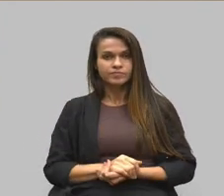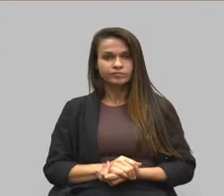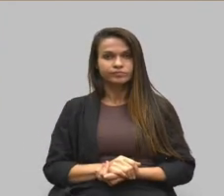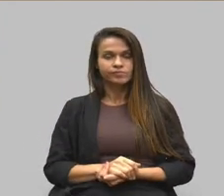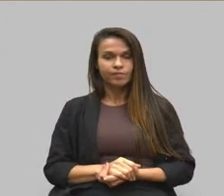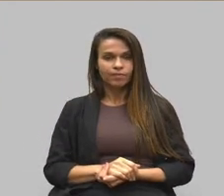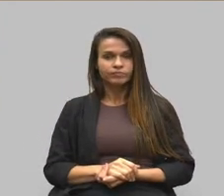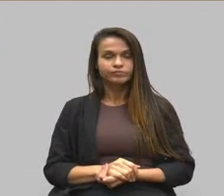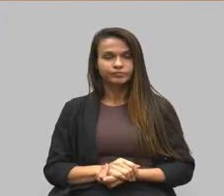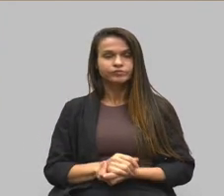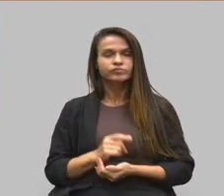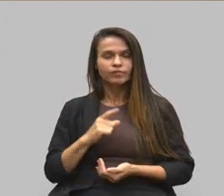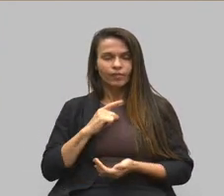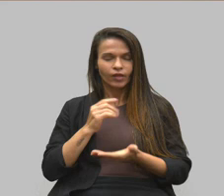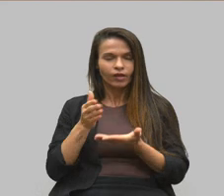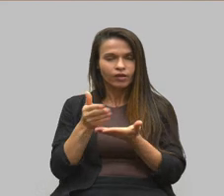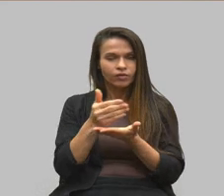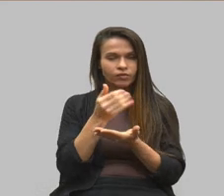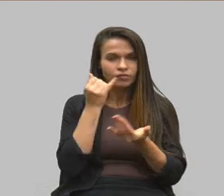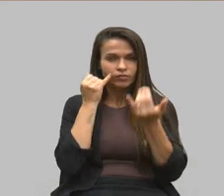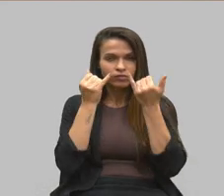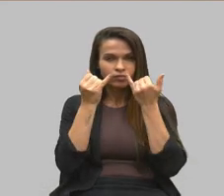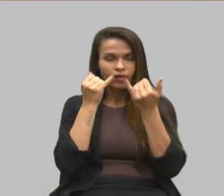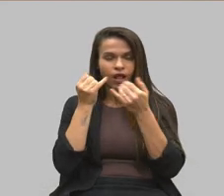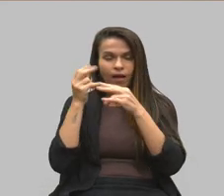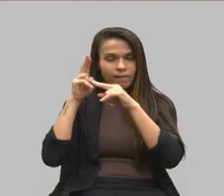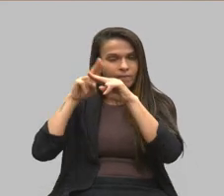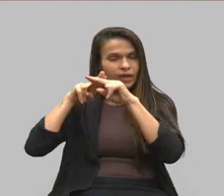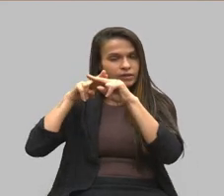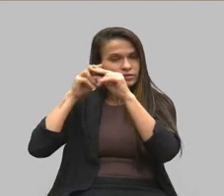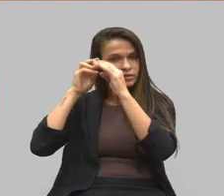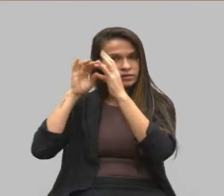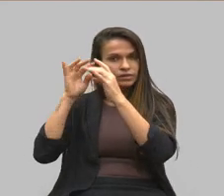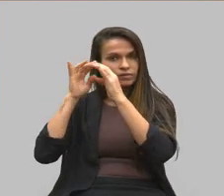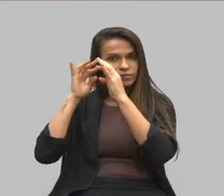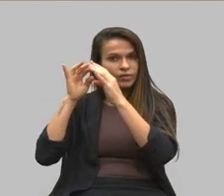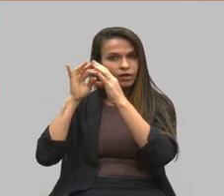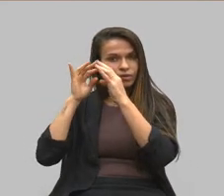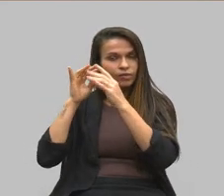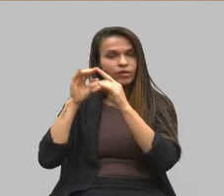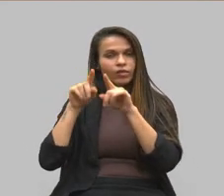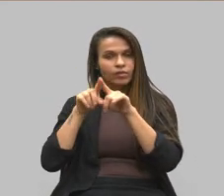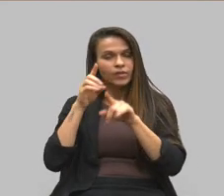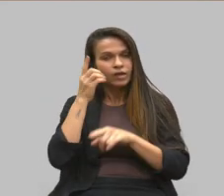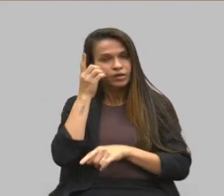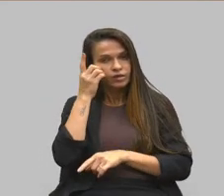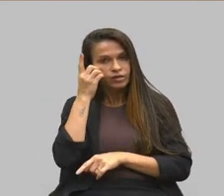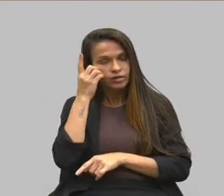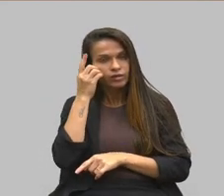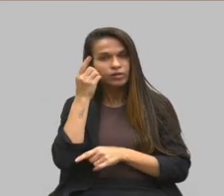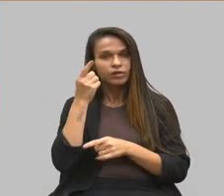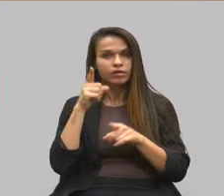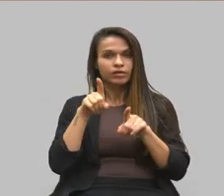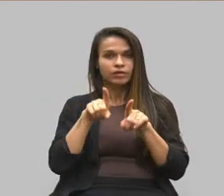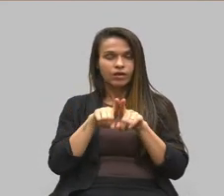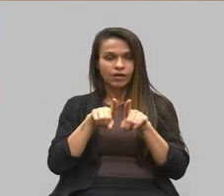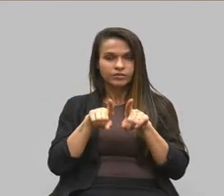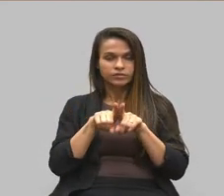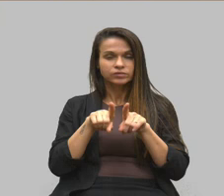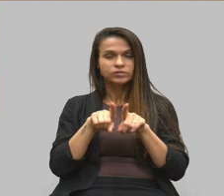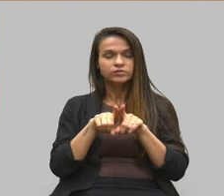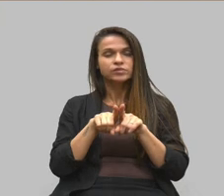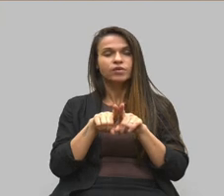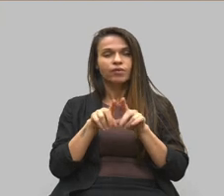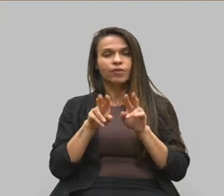gente tem dados com relação à paralisia cerebral eh a síndrome de dal mielo meningocele e também com relação